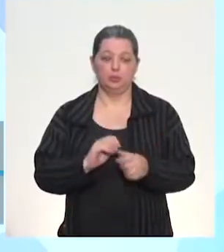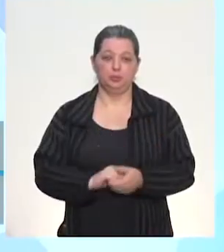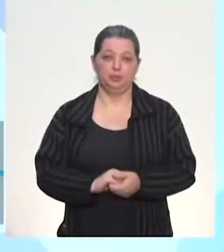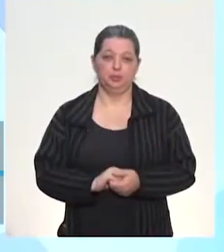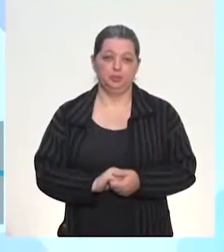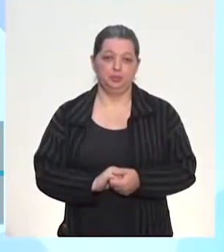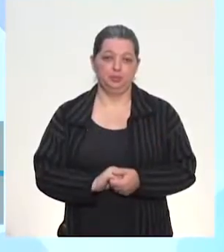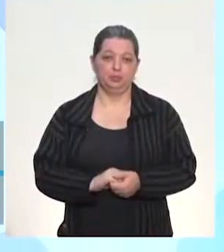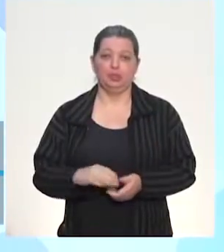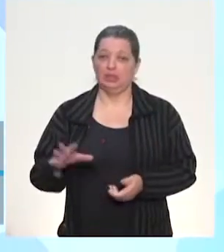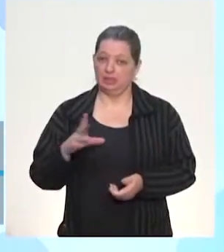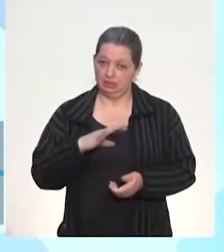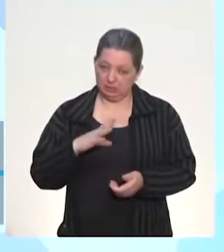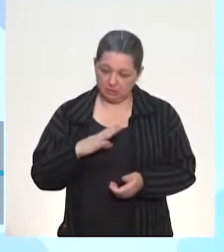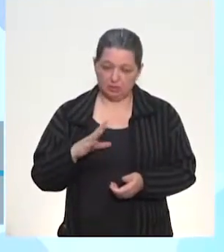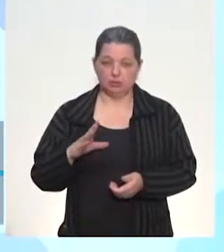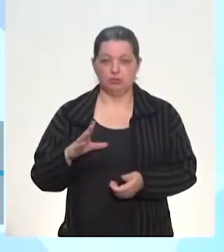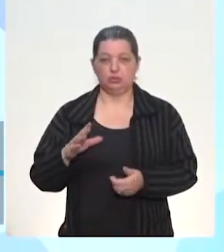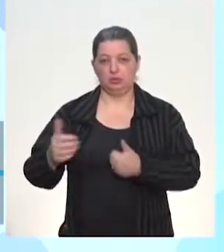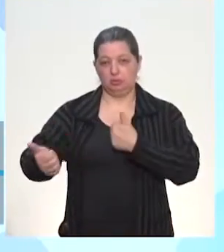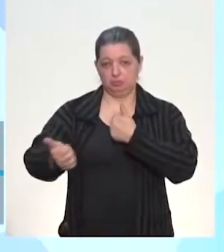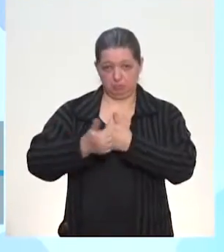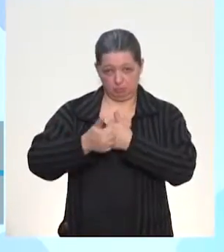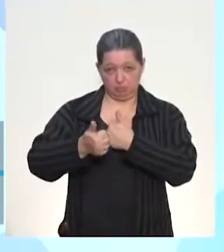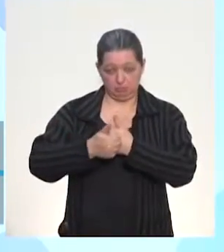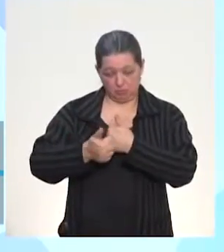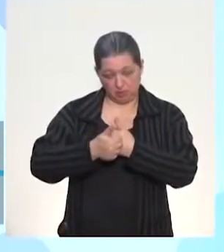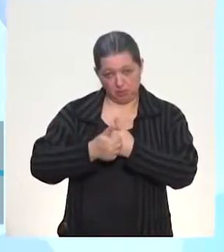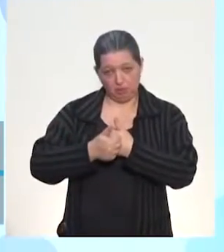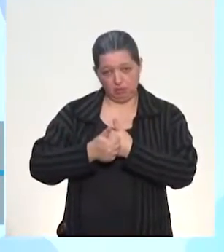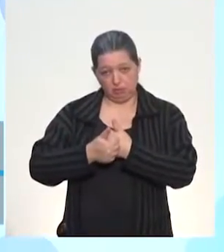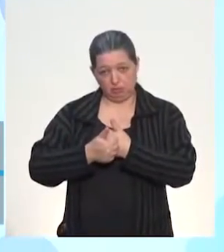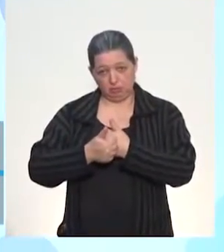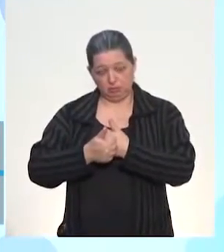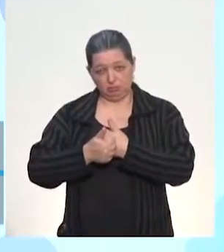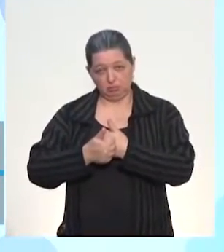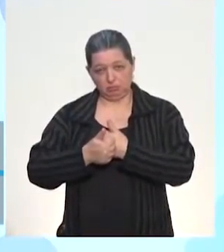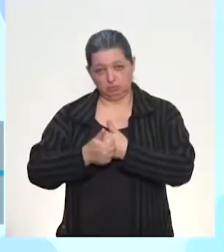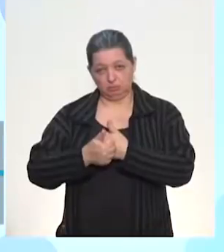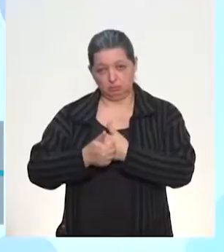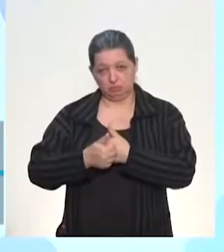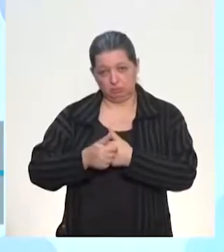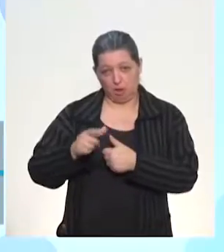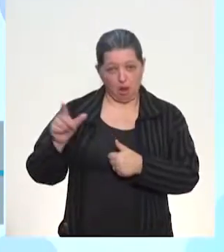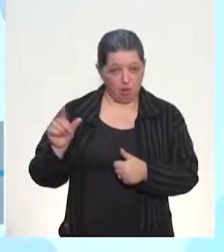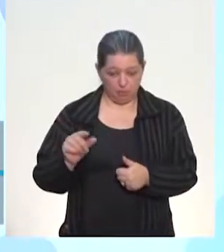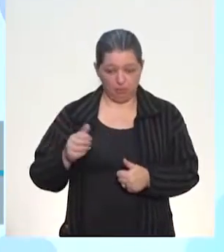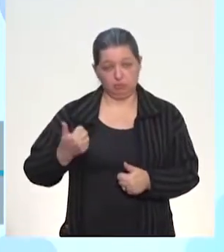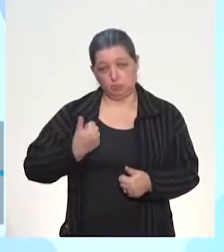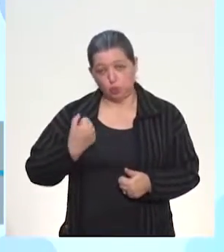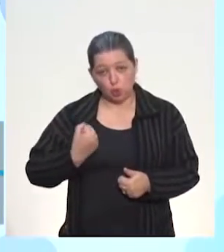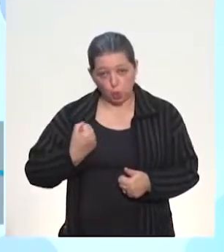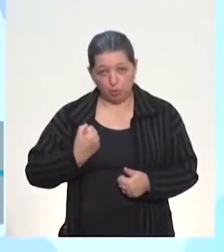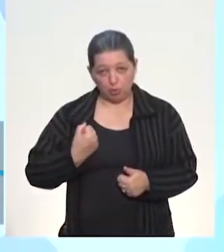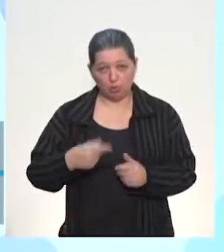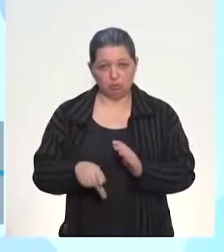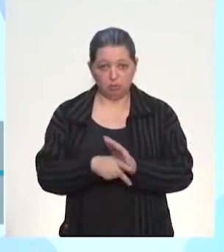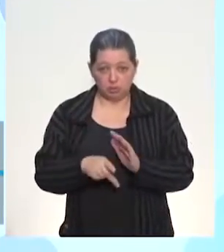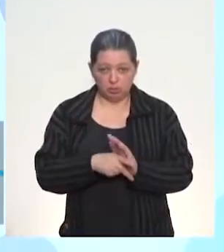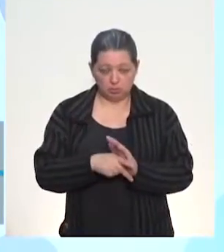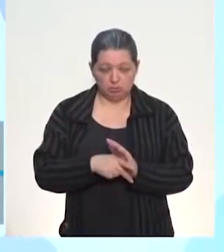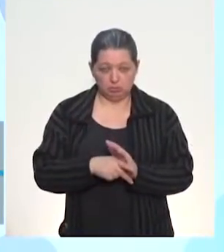A cidade que vai ter a menor distância vai ser aquela que tem menos algarismos, ok? Menos algarismos,